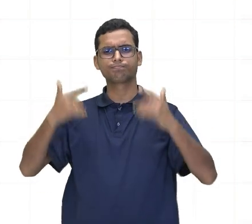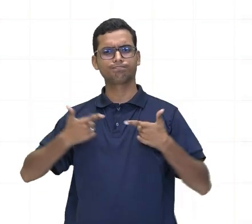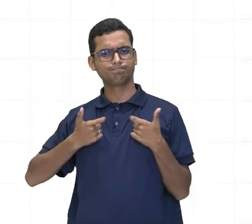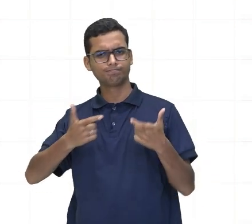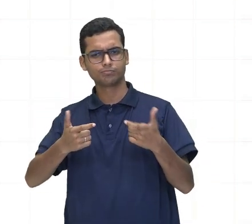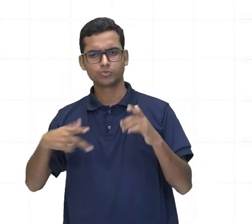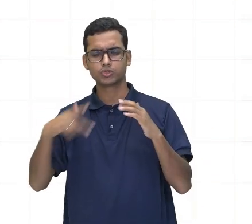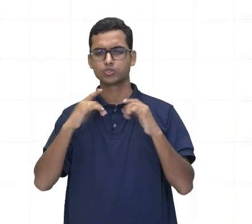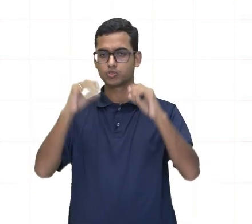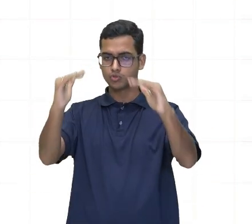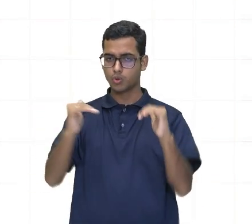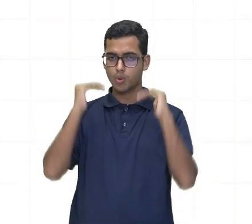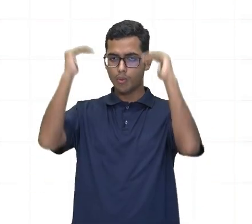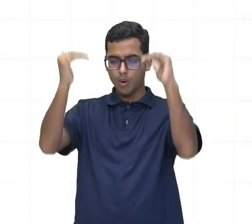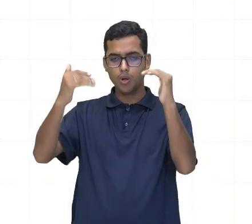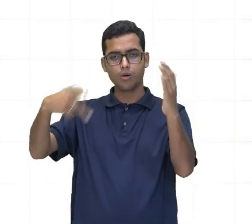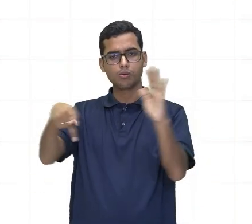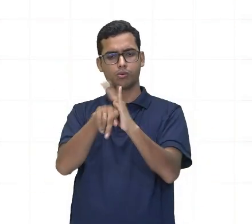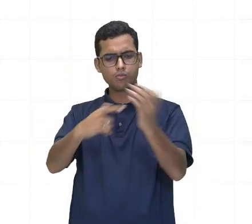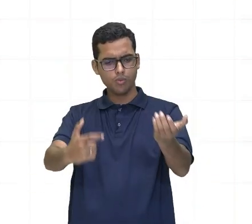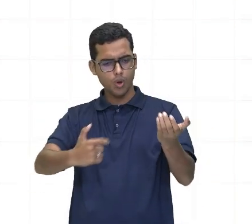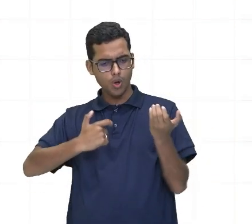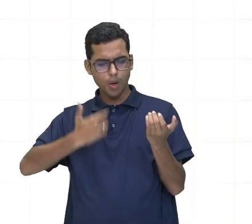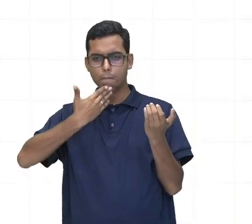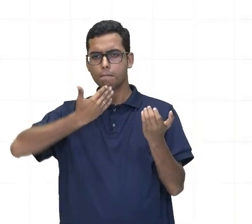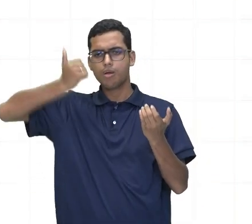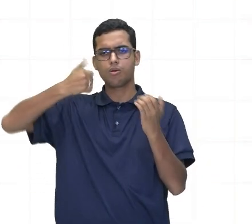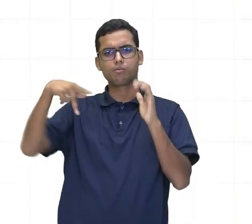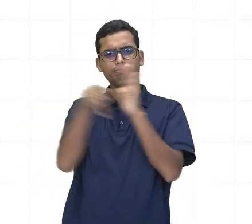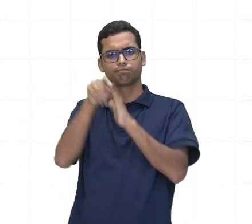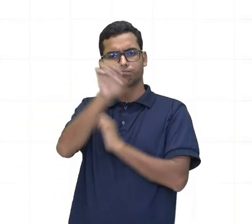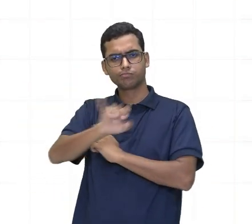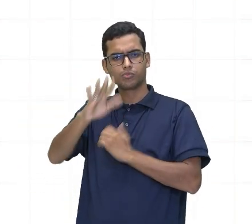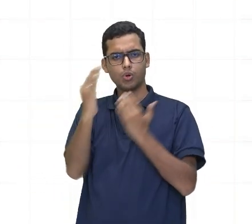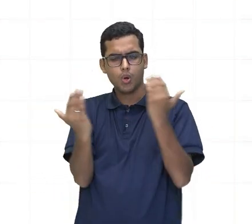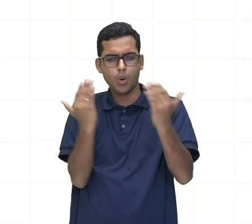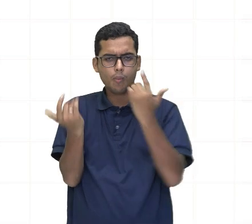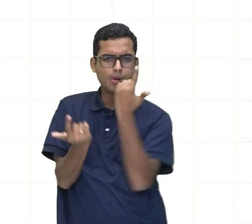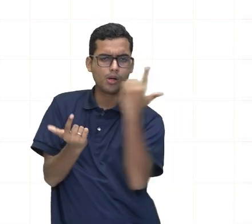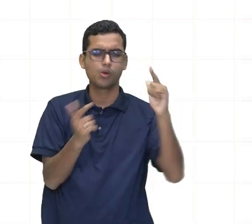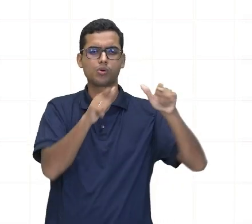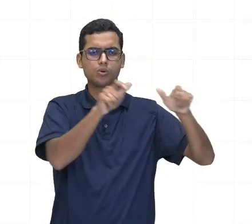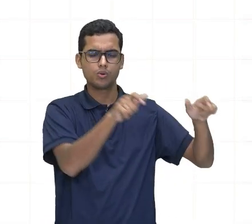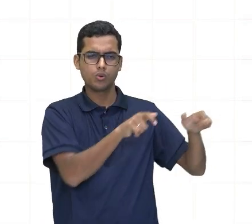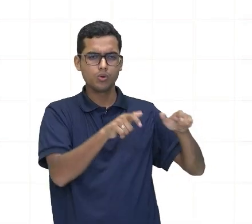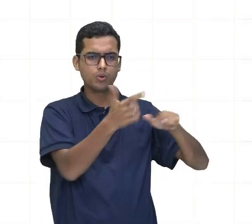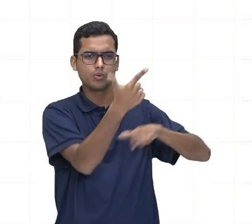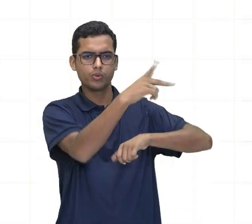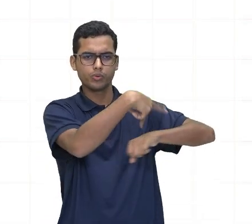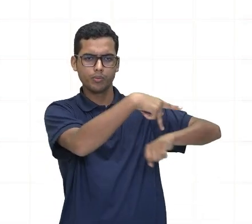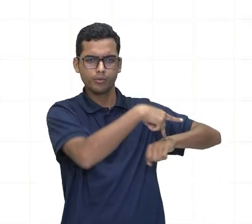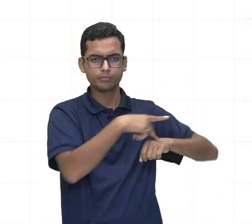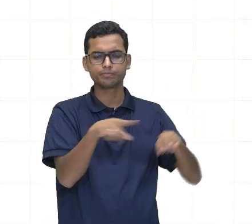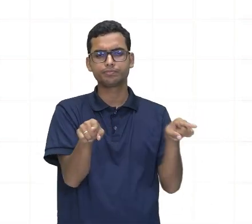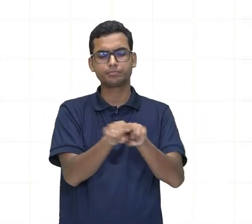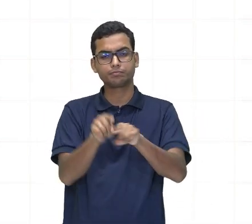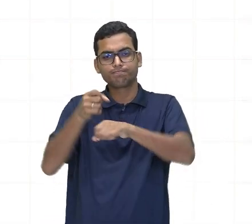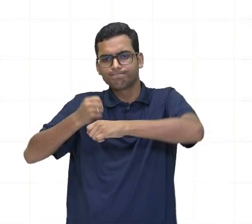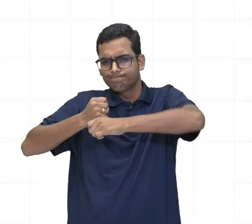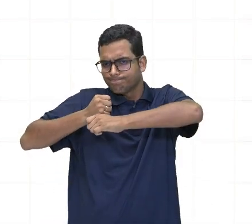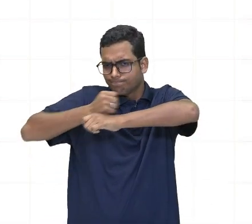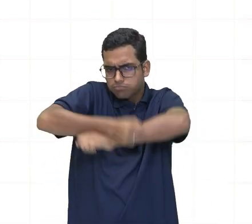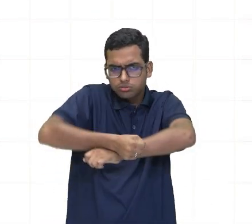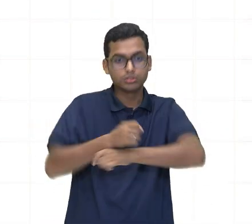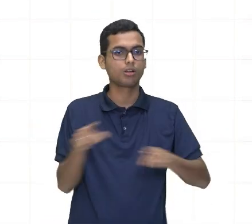Justamente as armas serem melhores em relação à conquista e dominação de um povo. Os europeus eles